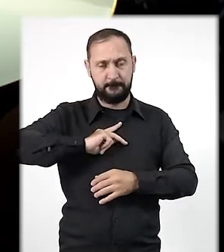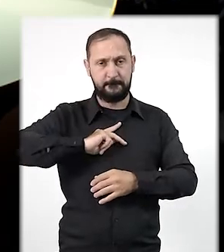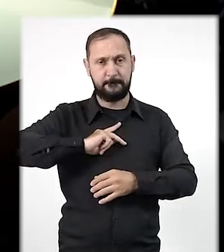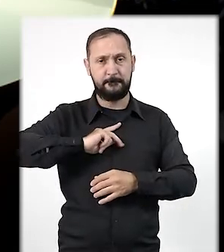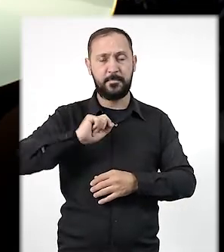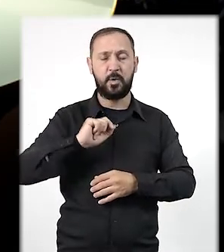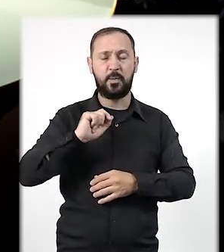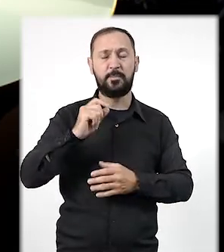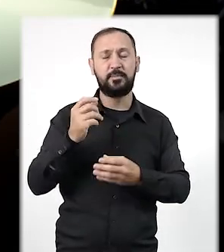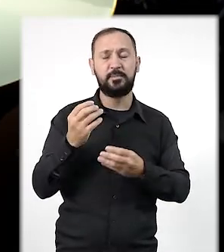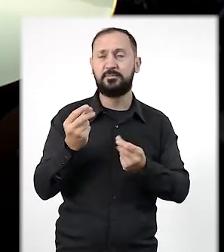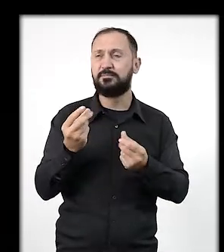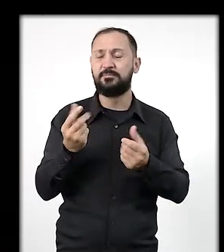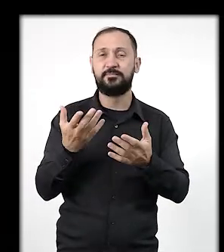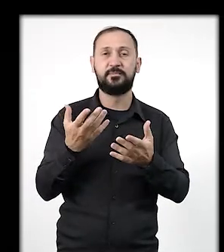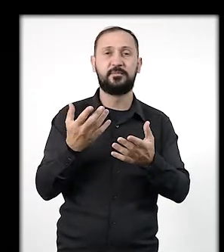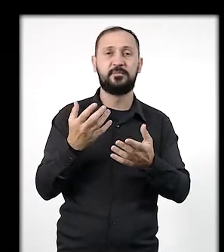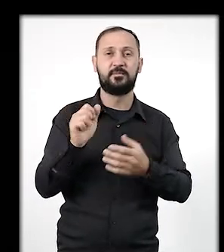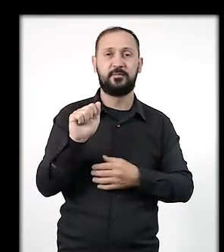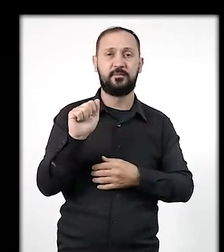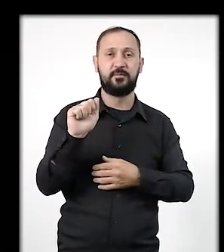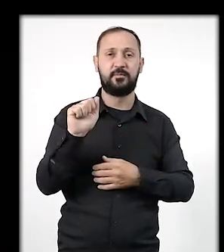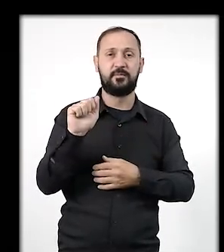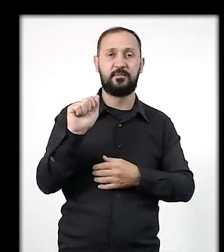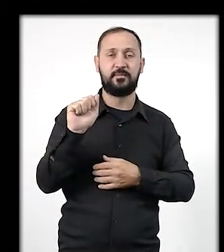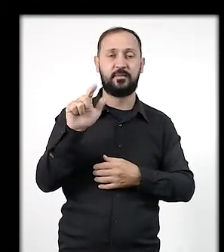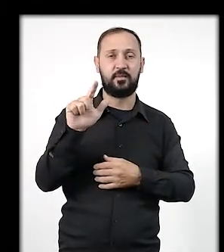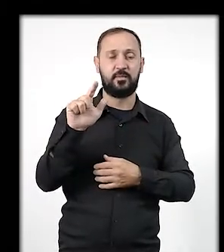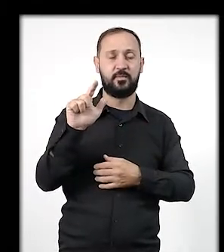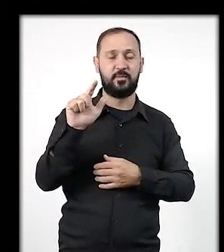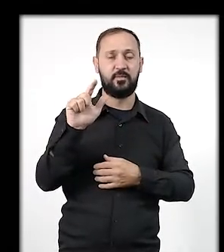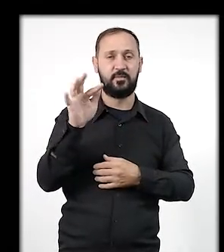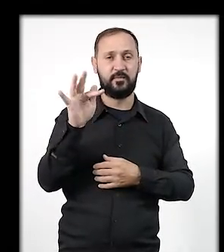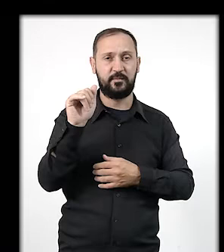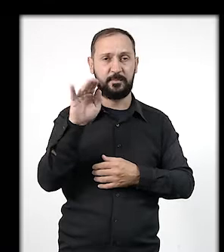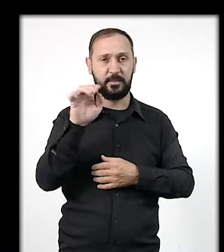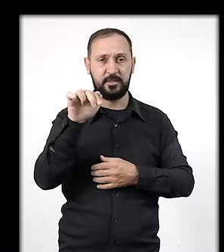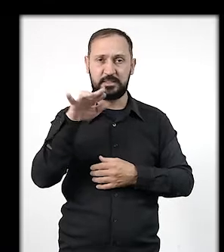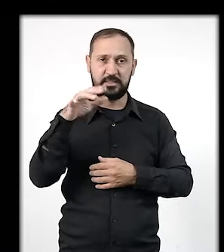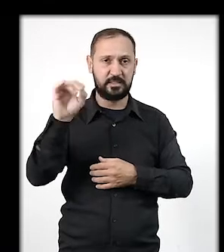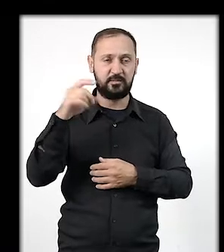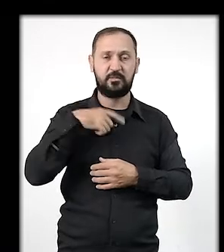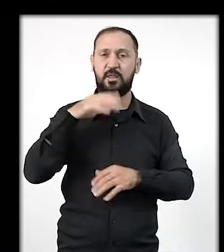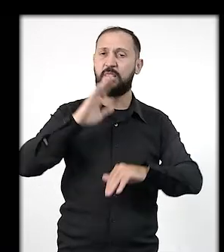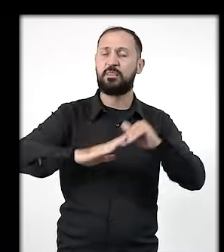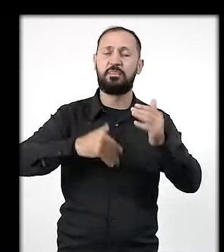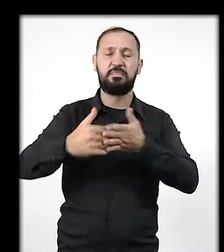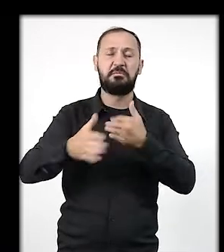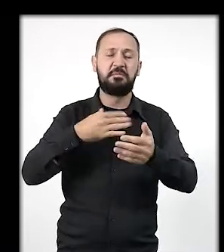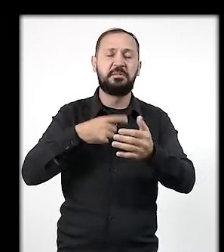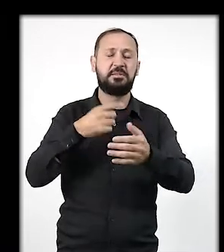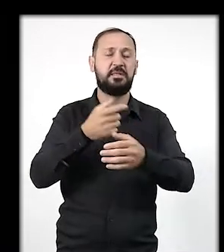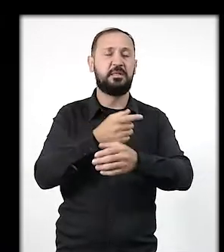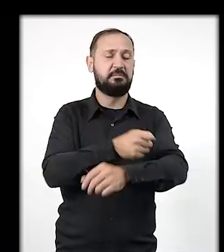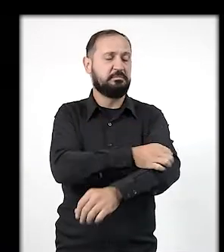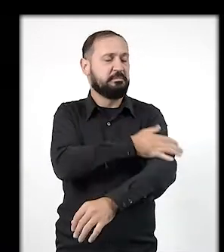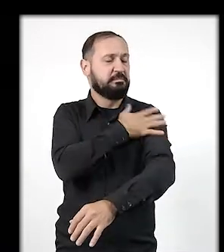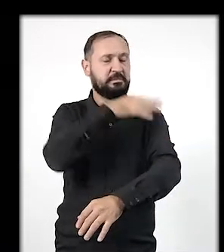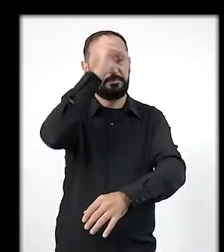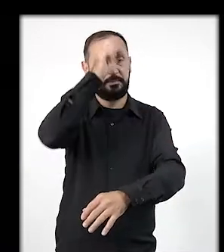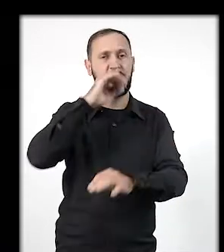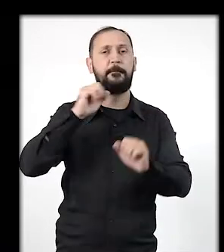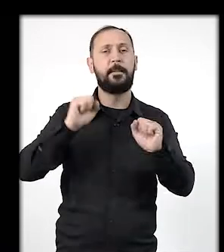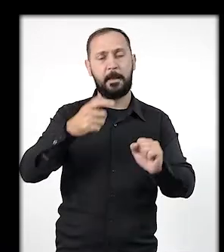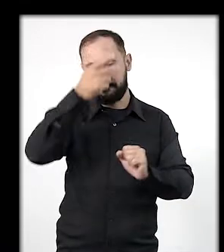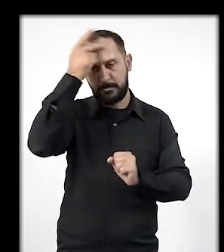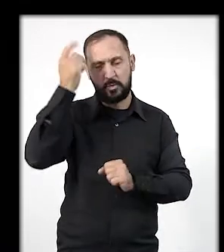pessoa adquirir essa alfabetização financeira? A alfabetização financeira, ela independe de nível de formação, né? Então, na verdade, você pode avaliar